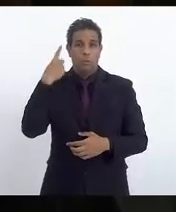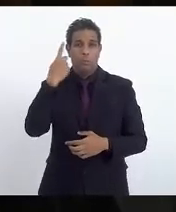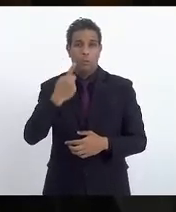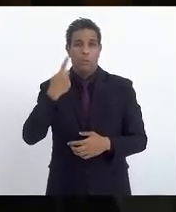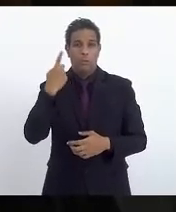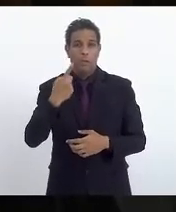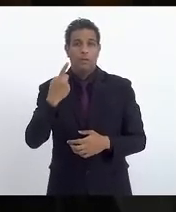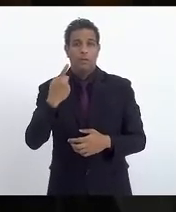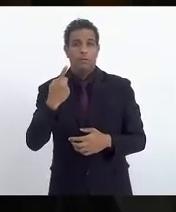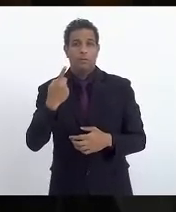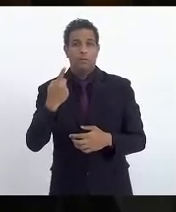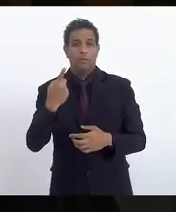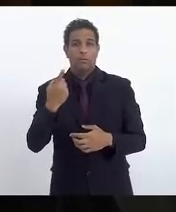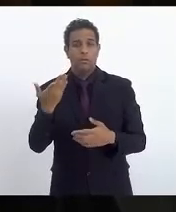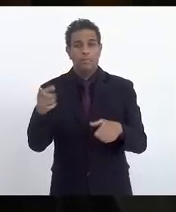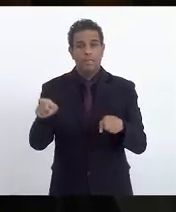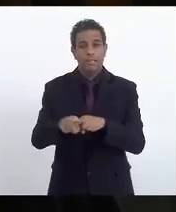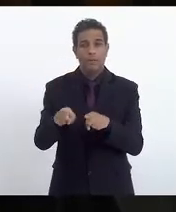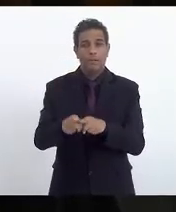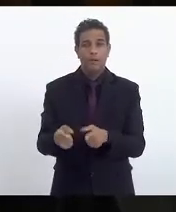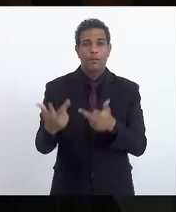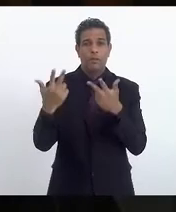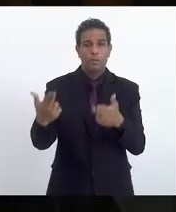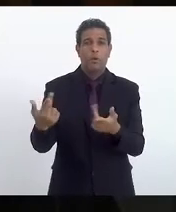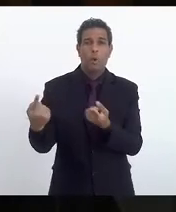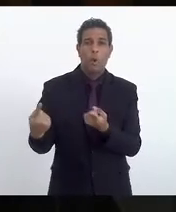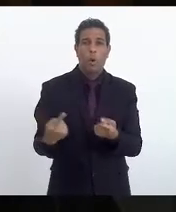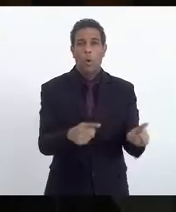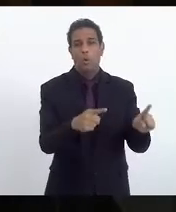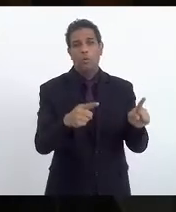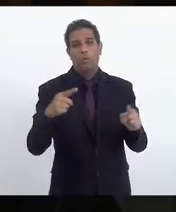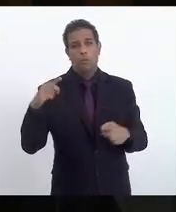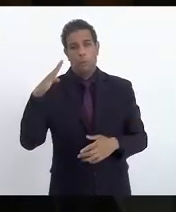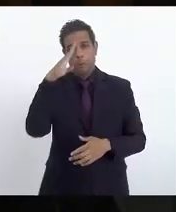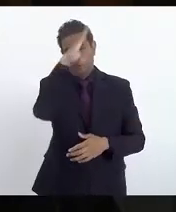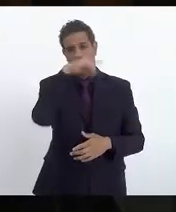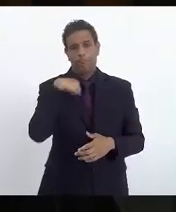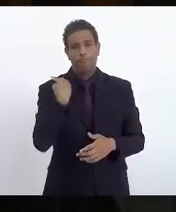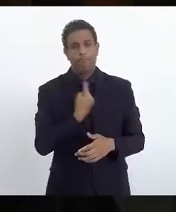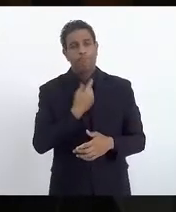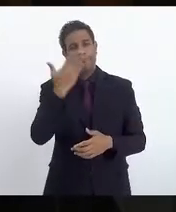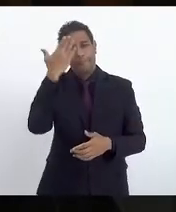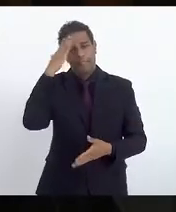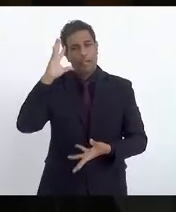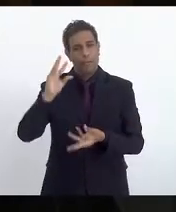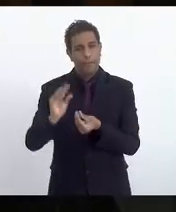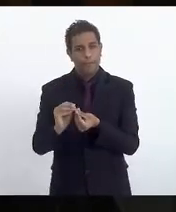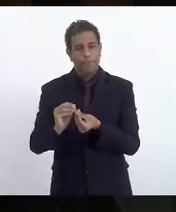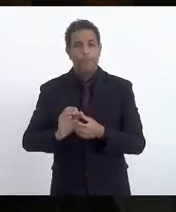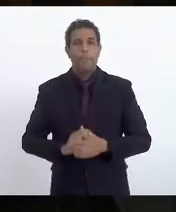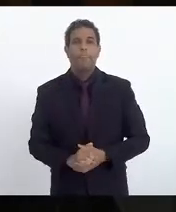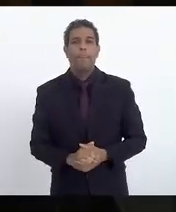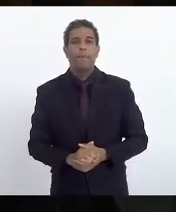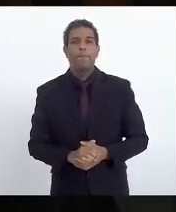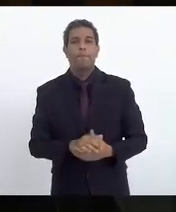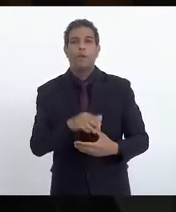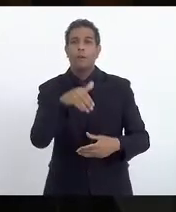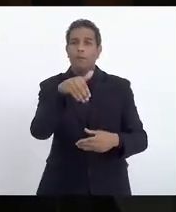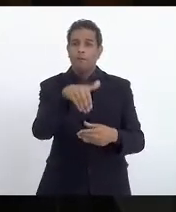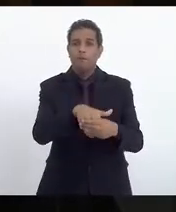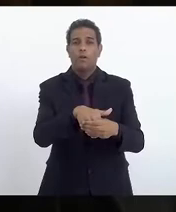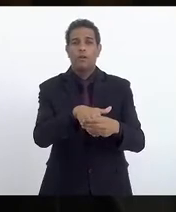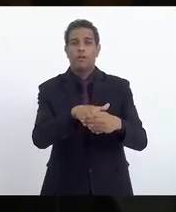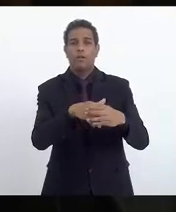como é também o deputado waldeck nós não tivemos Nenhuma Dúvida além de votar